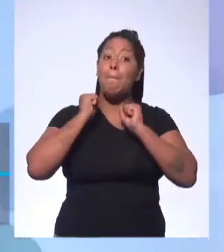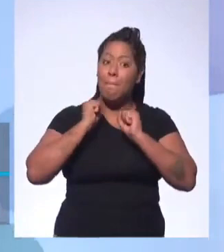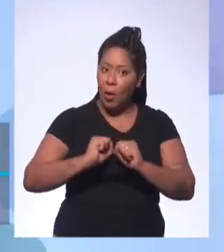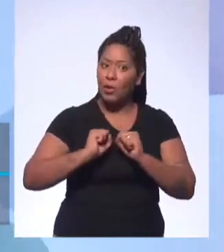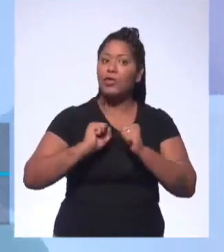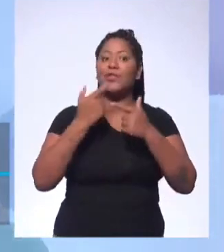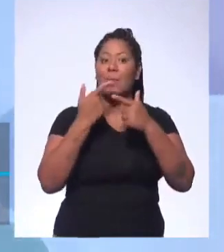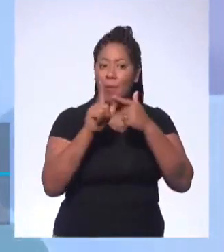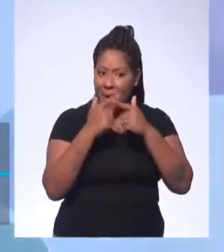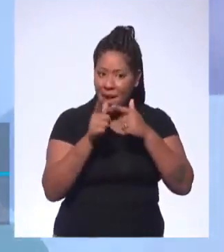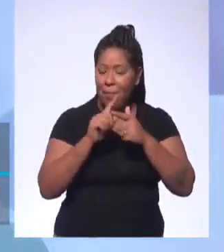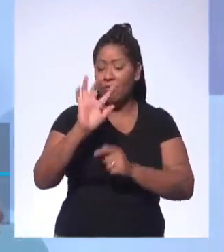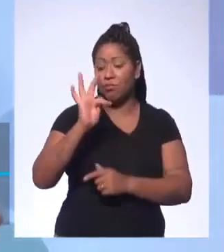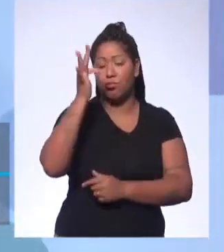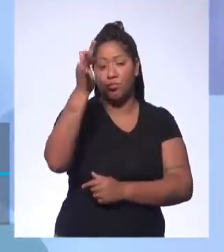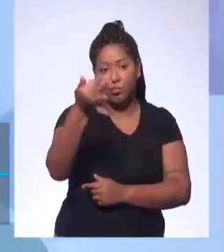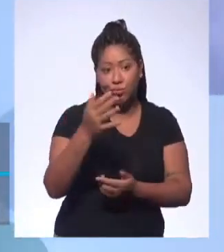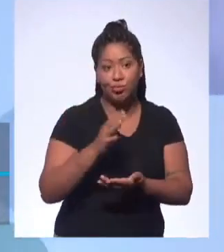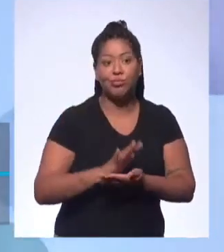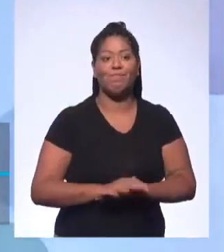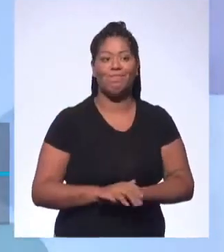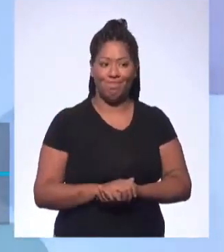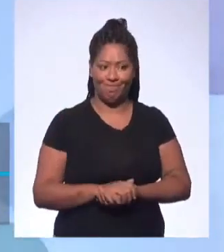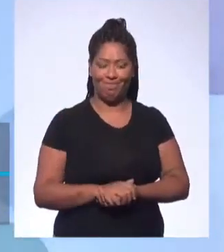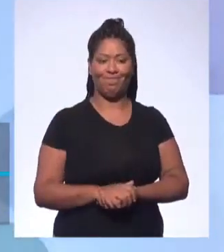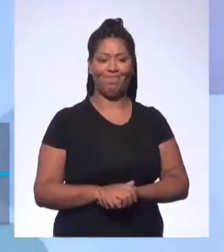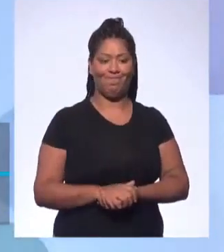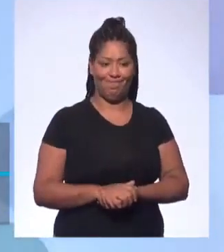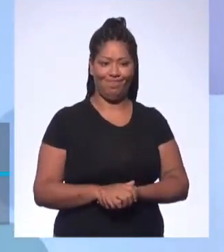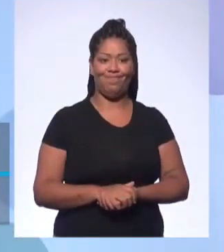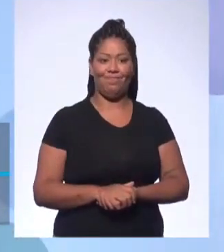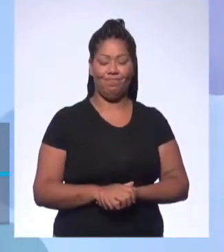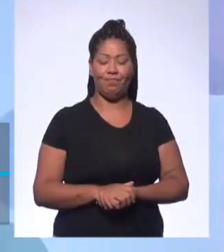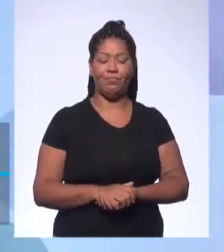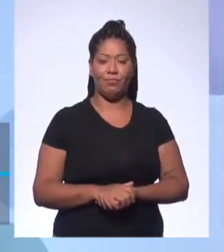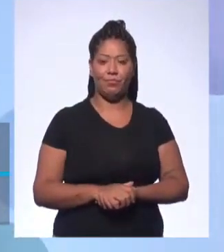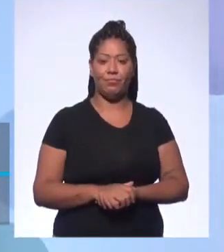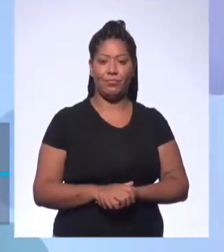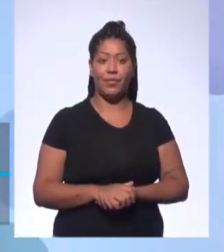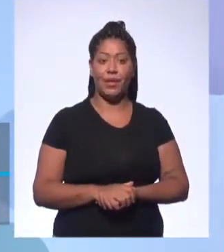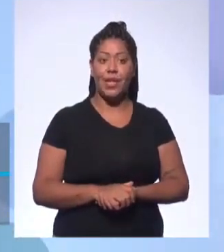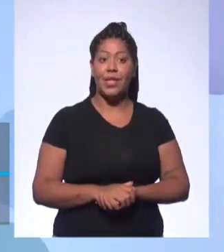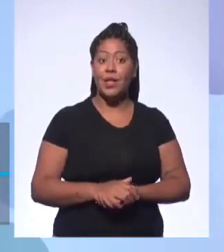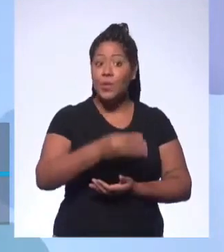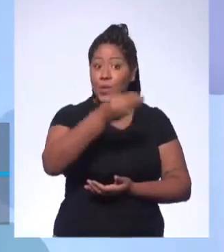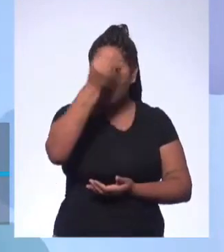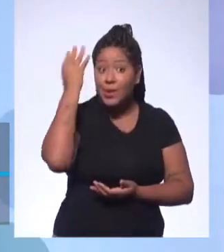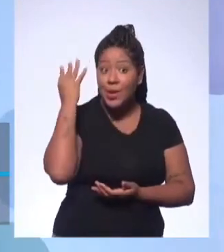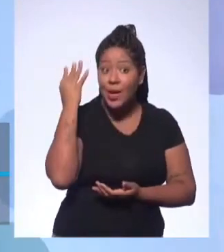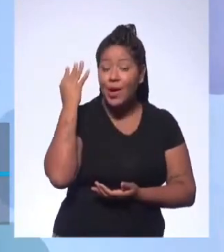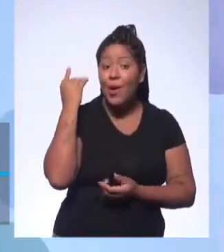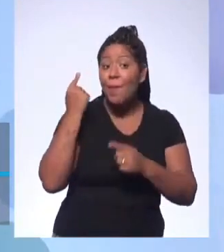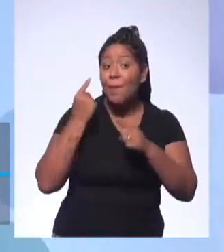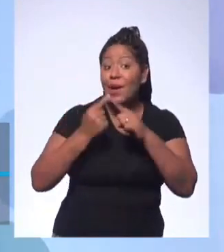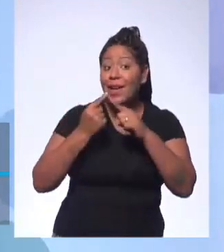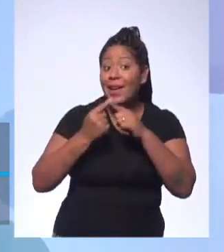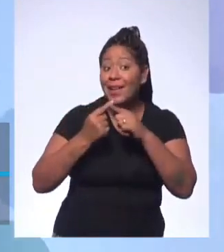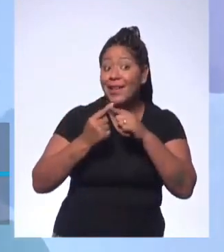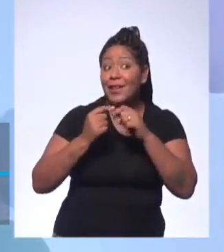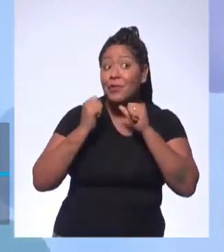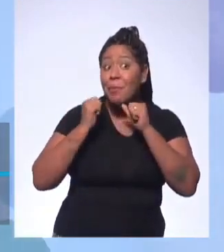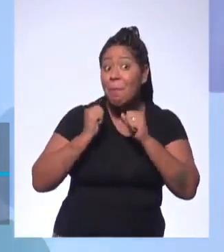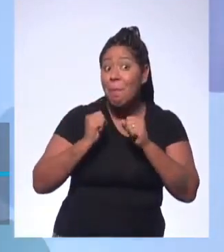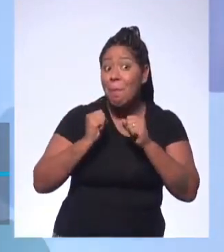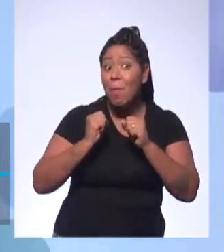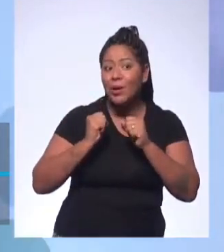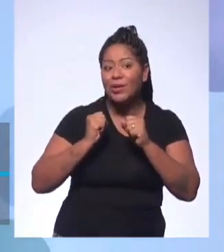droga, seja outras drogas ilícitas ou álcool que é lícito, a gente não pode esquecer que a gente está aumentando o risco de fazer